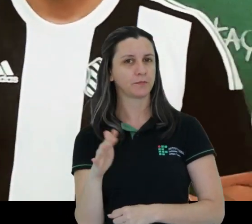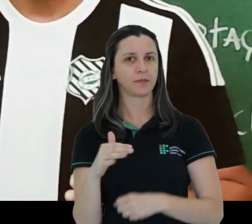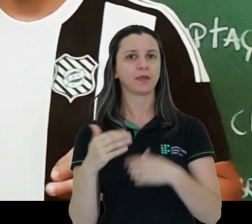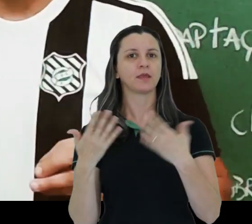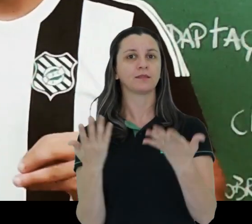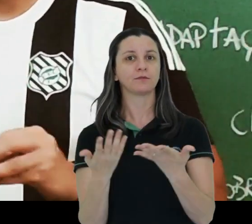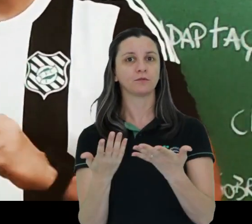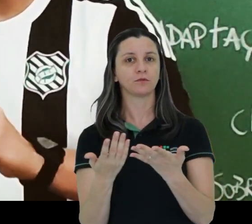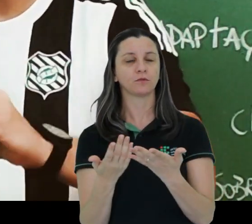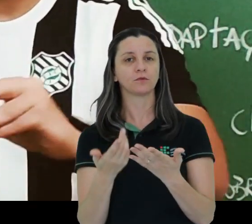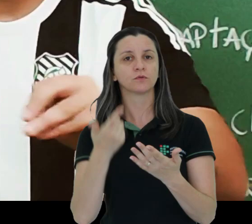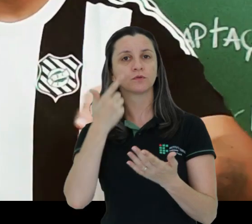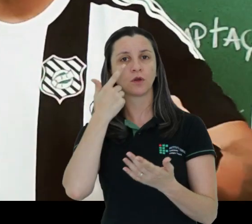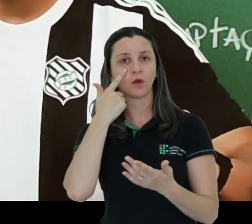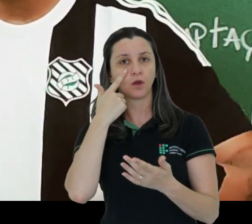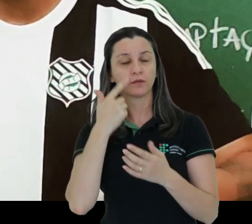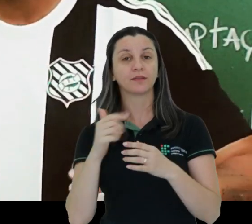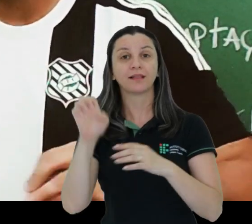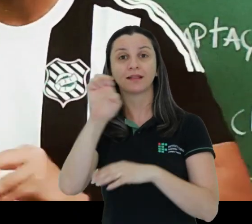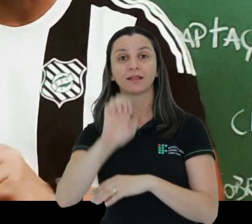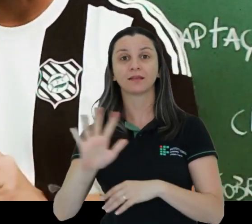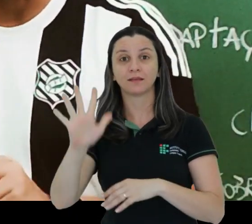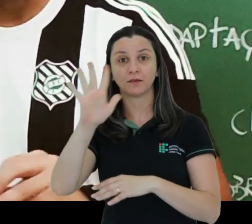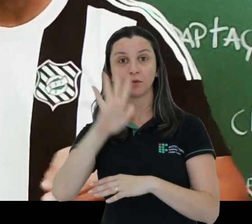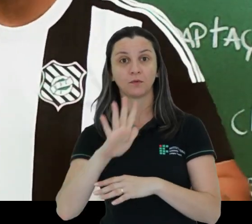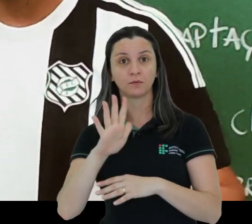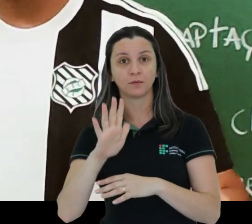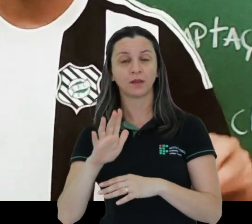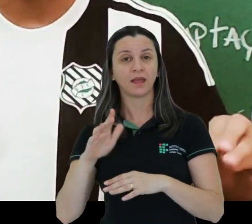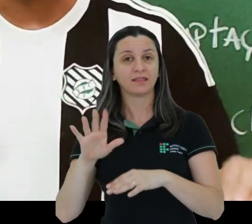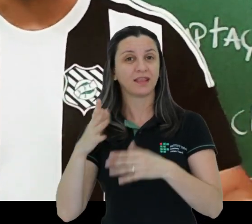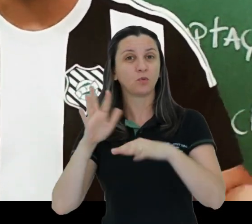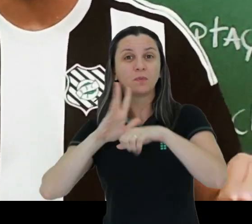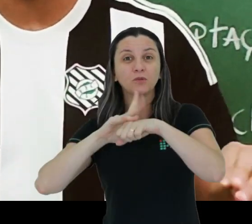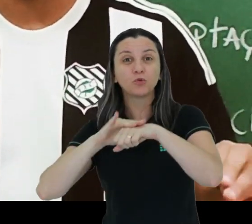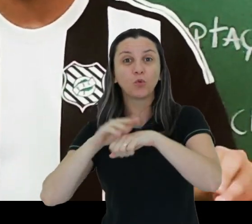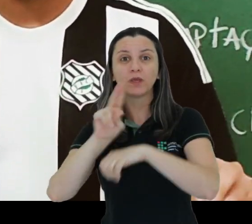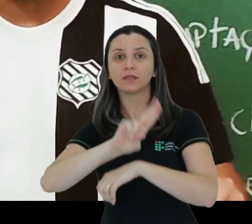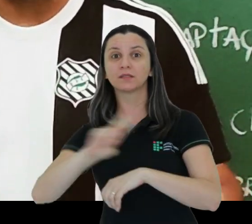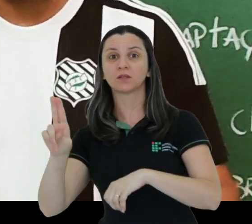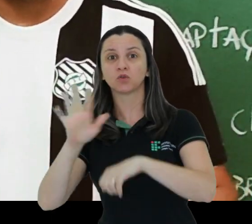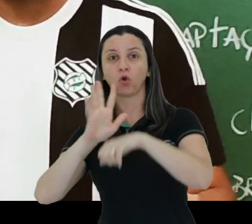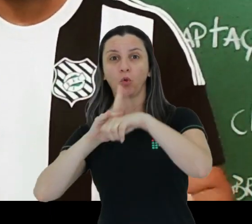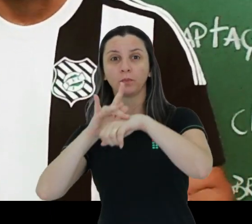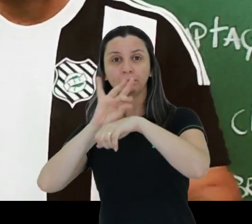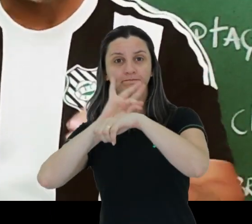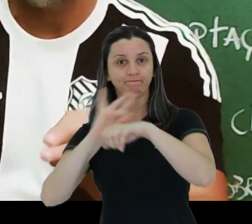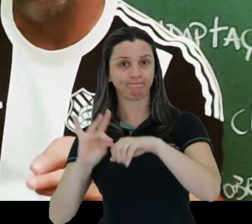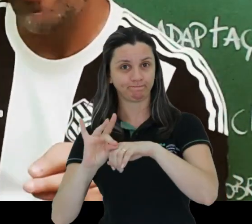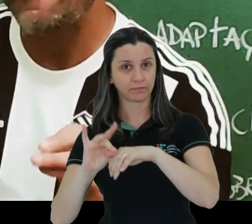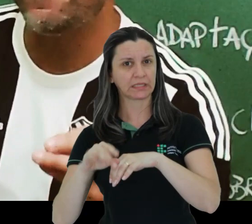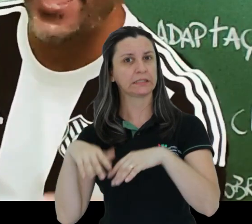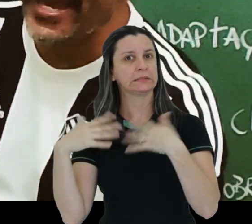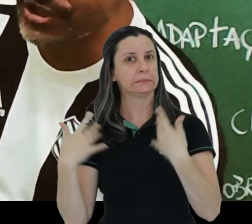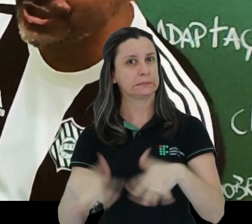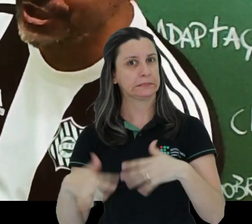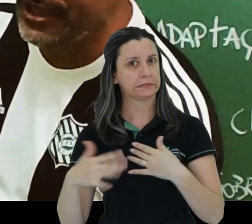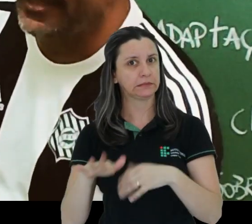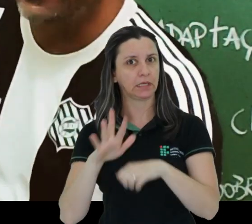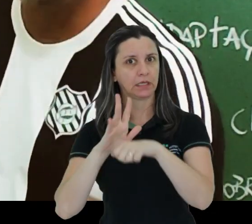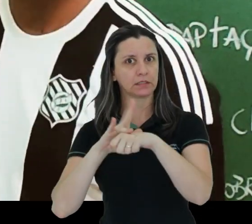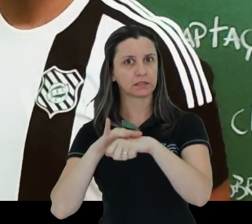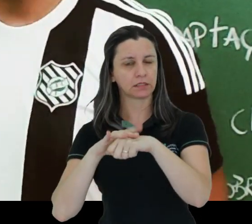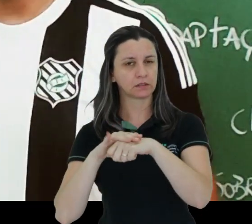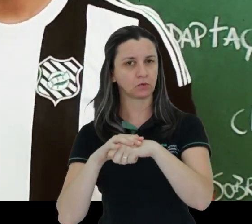temos uma grande doença que acontece na Europa, denominada peste negra. E aí, com a